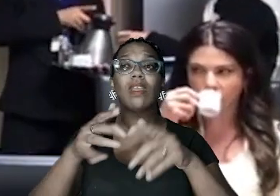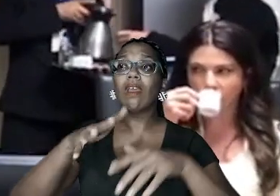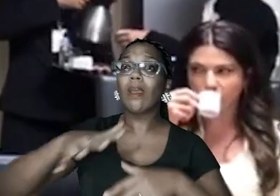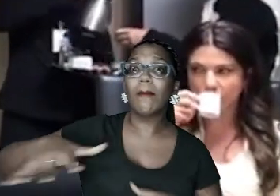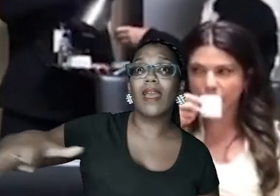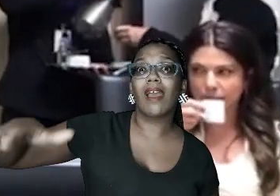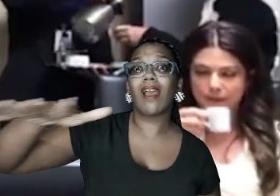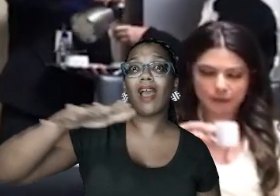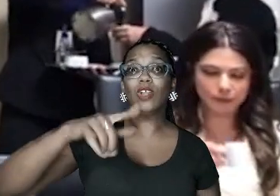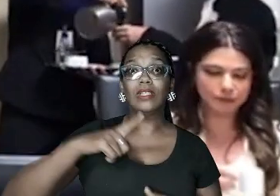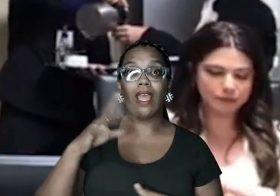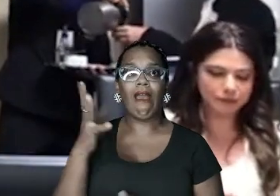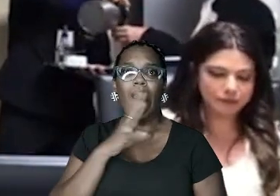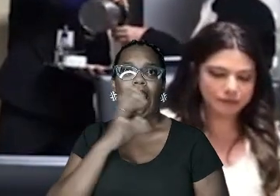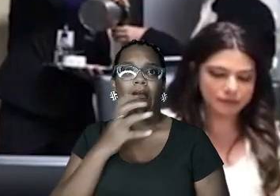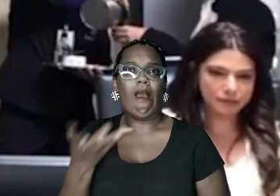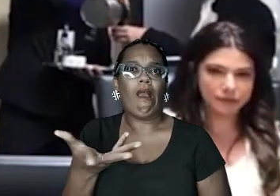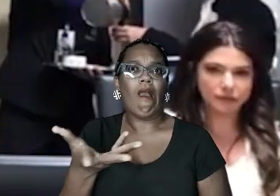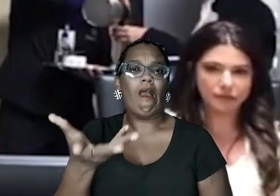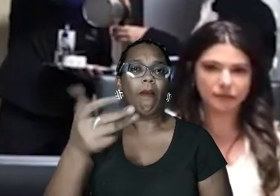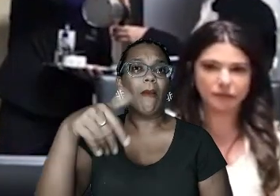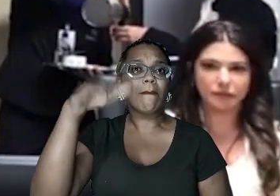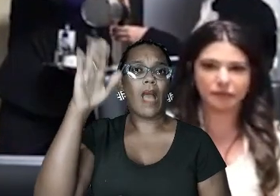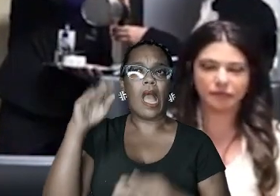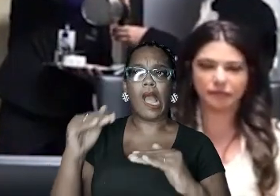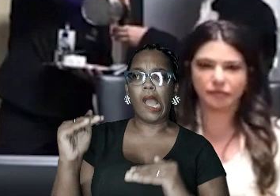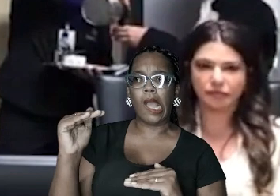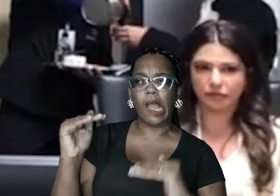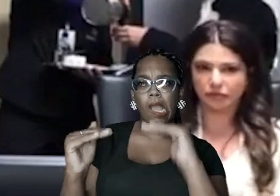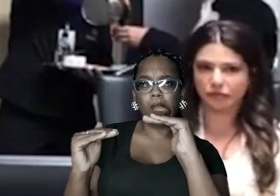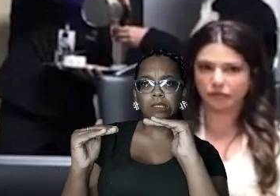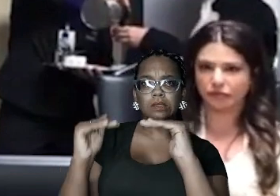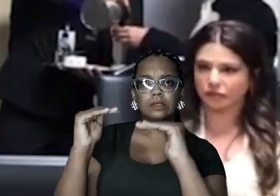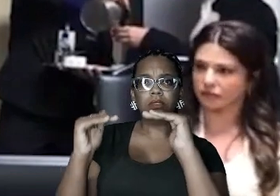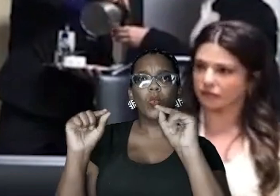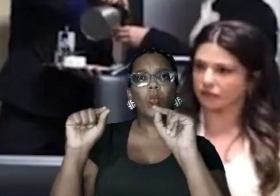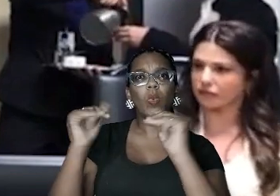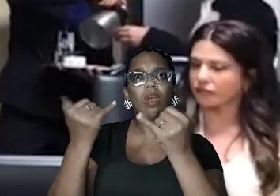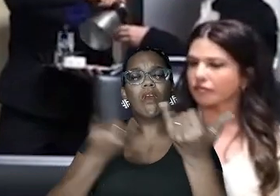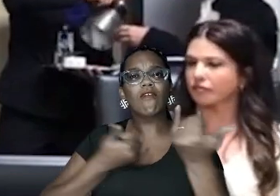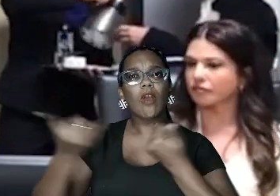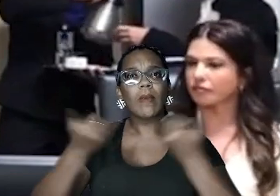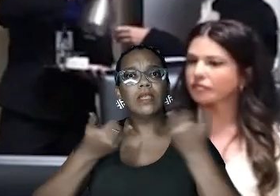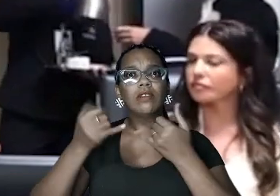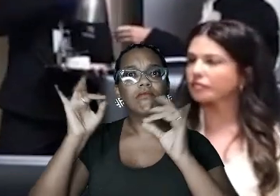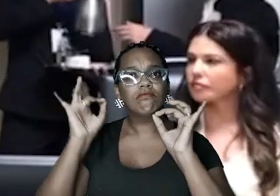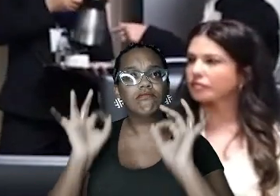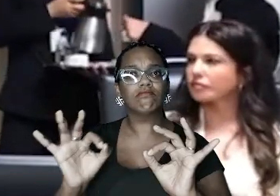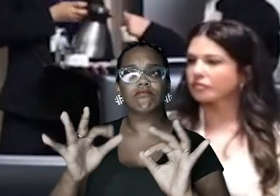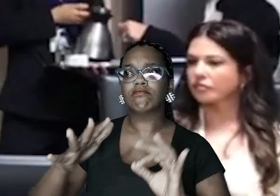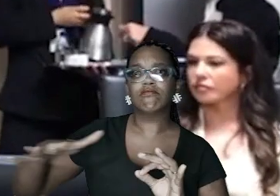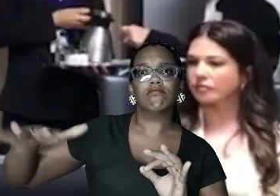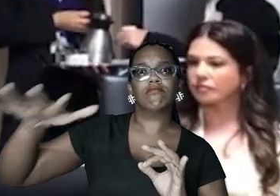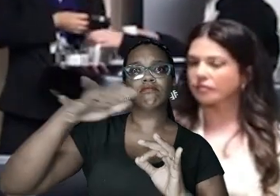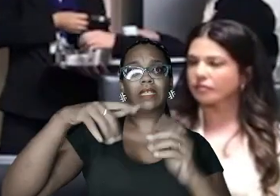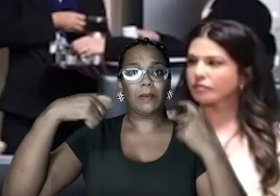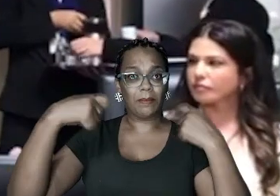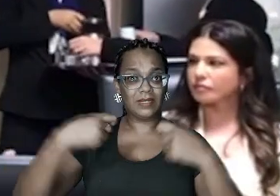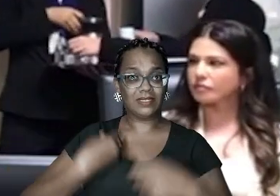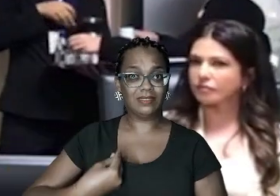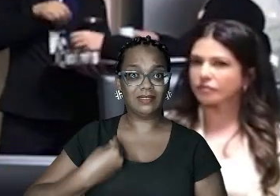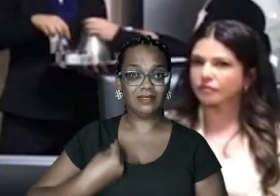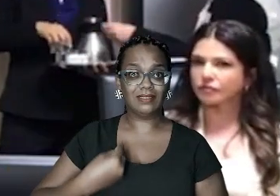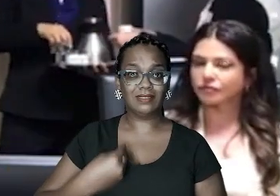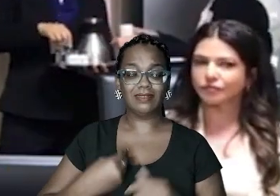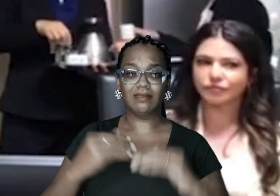negocinho que isso vai inclusive fazer com que o mercado tenha mais rapidamente é a equivalência do que ocorre ali com as informações realmente de